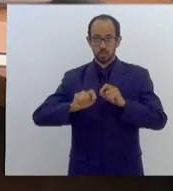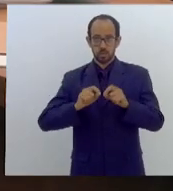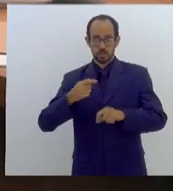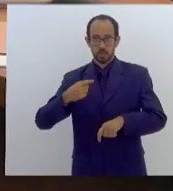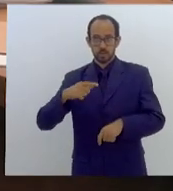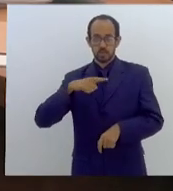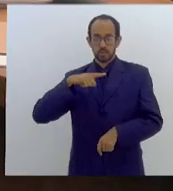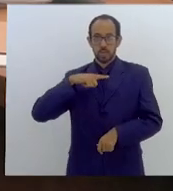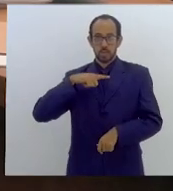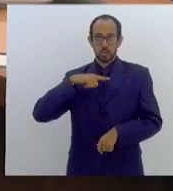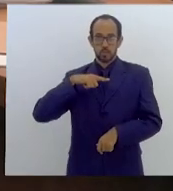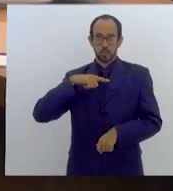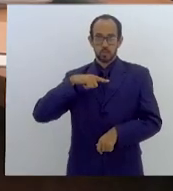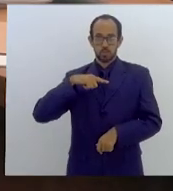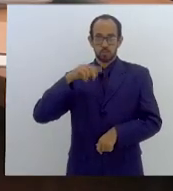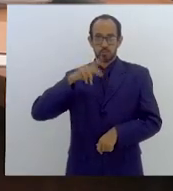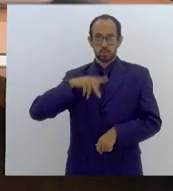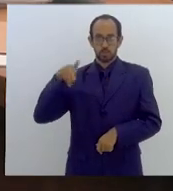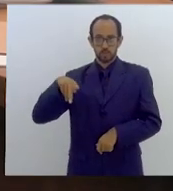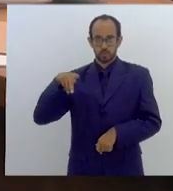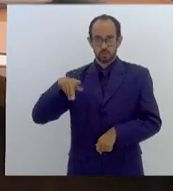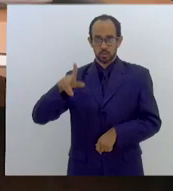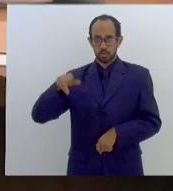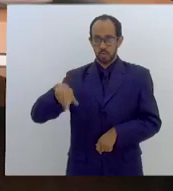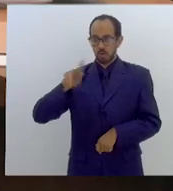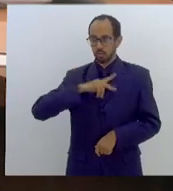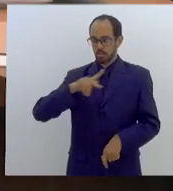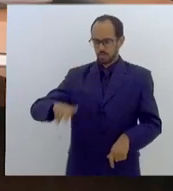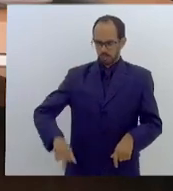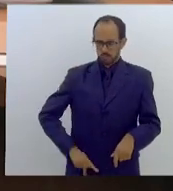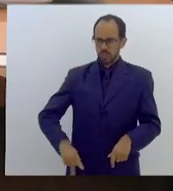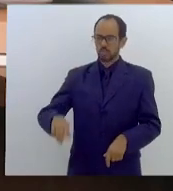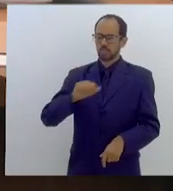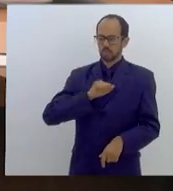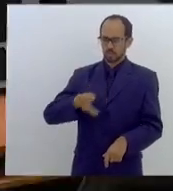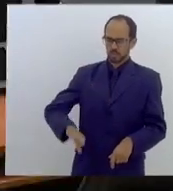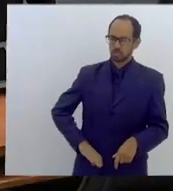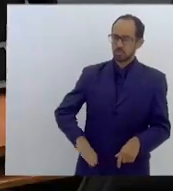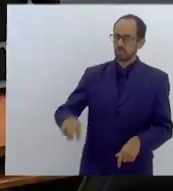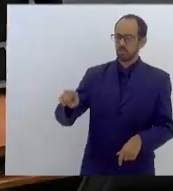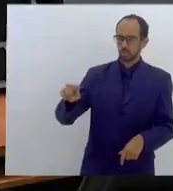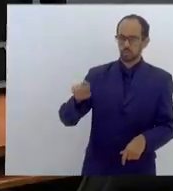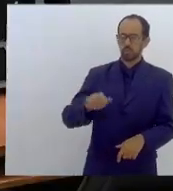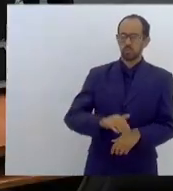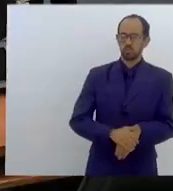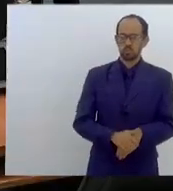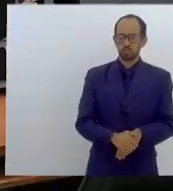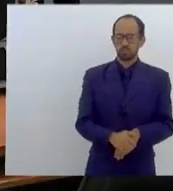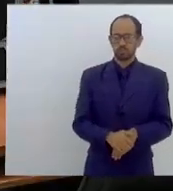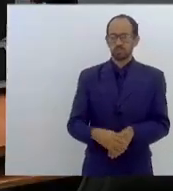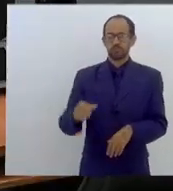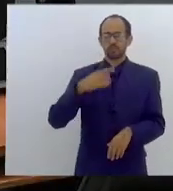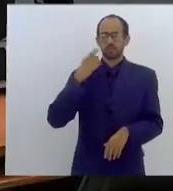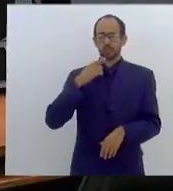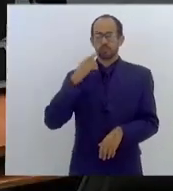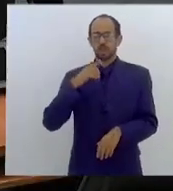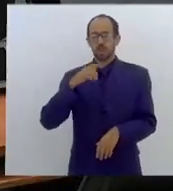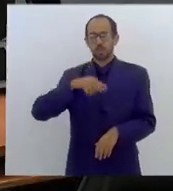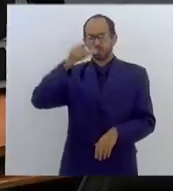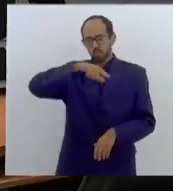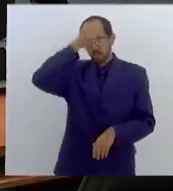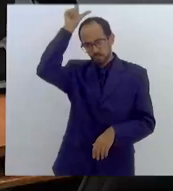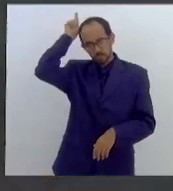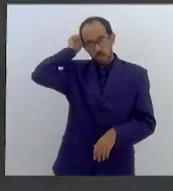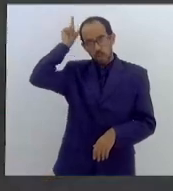aqui professores, como o presidente dessa casa, o deputado André Siciliano, o deputado Luiz